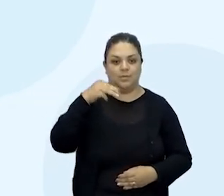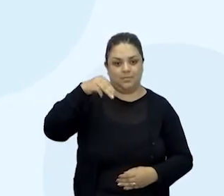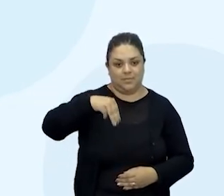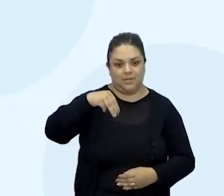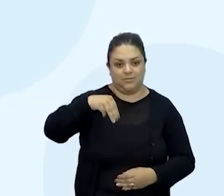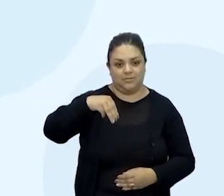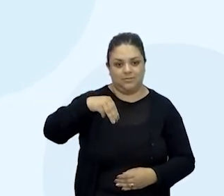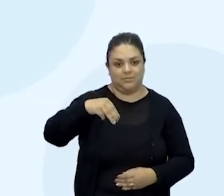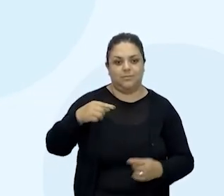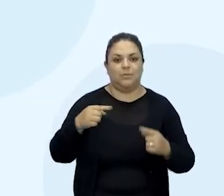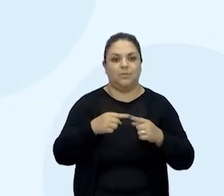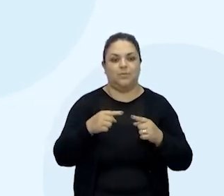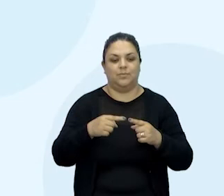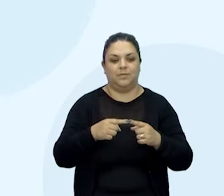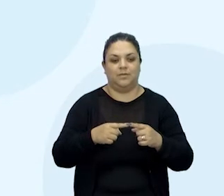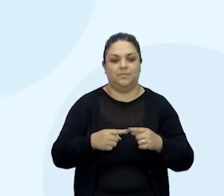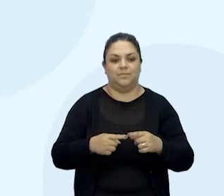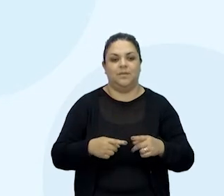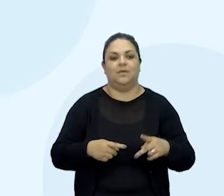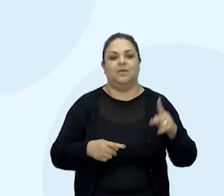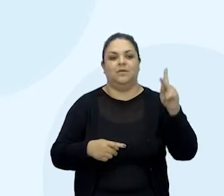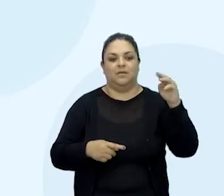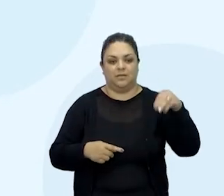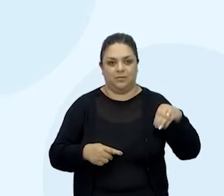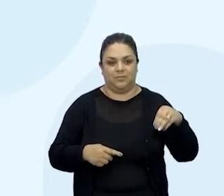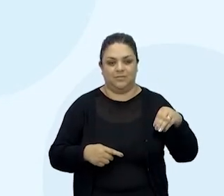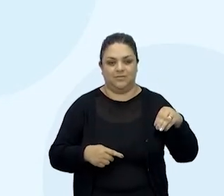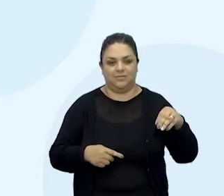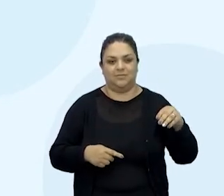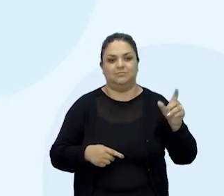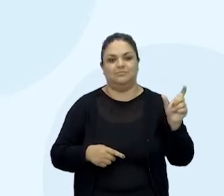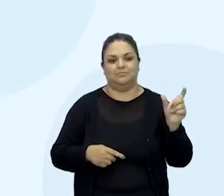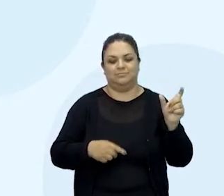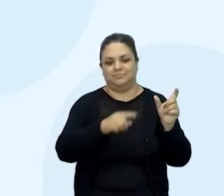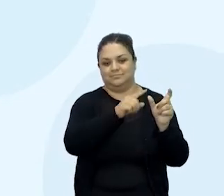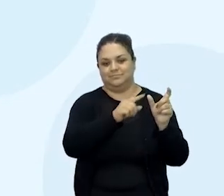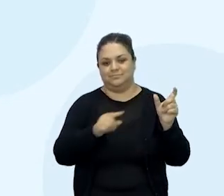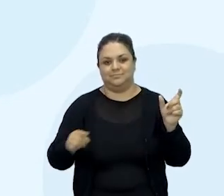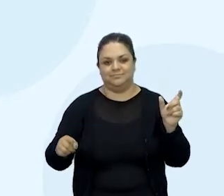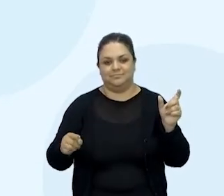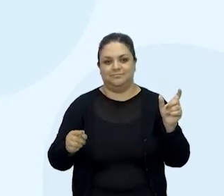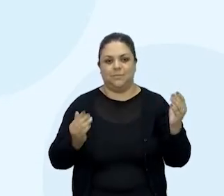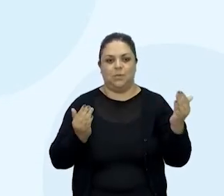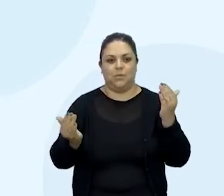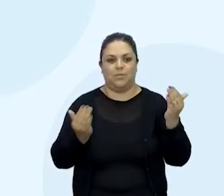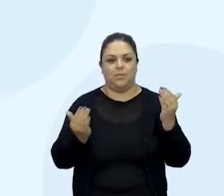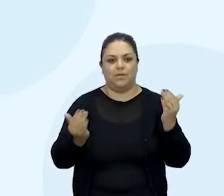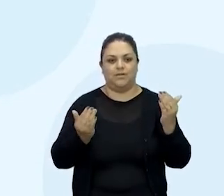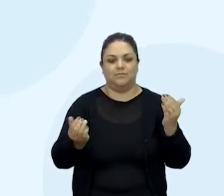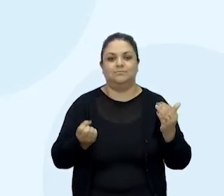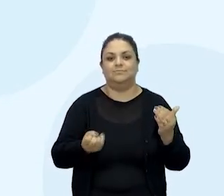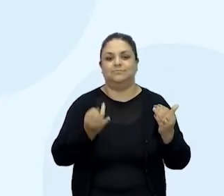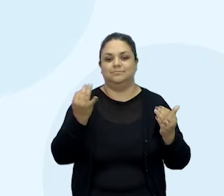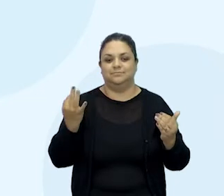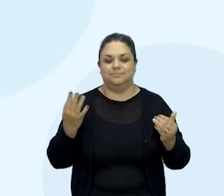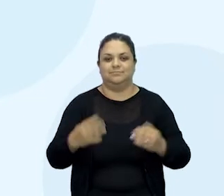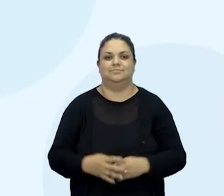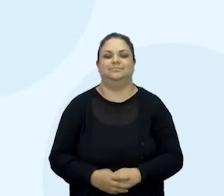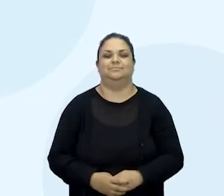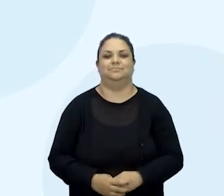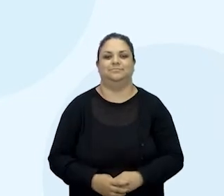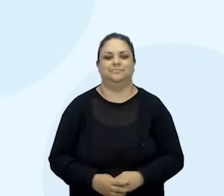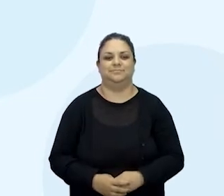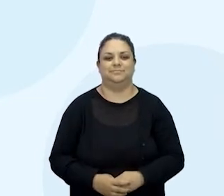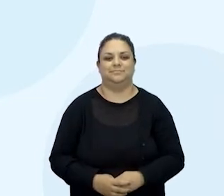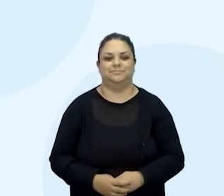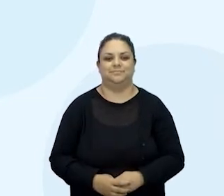né? E aí eu tenho o quilômetro, a relação entre o quilômetro e o metro é essa aí que eu estou apresentando para vocês.